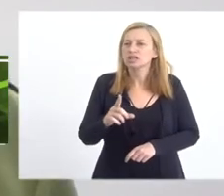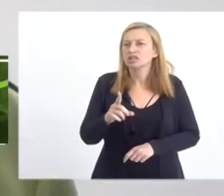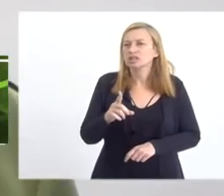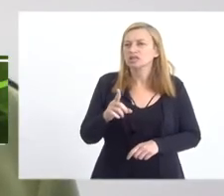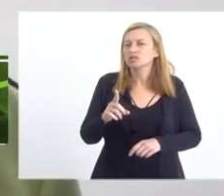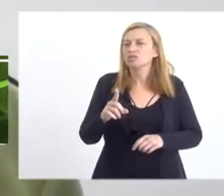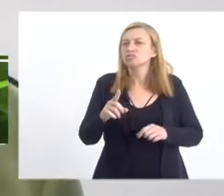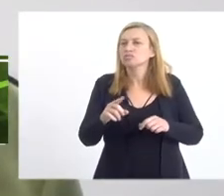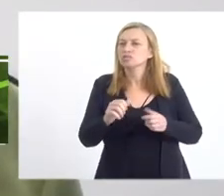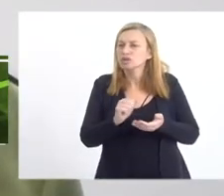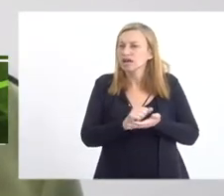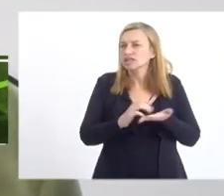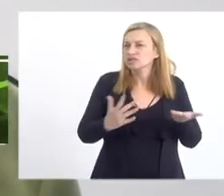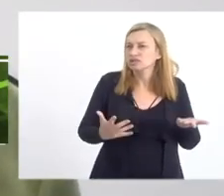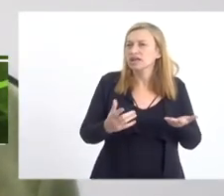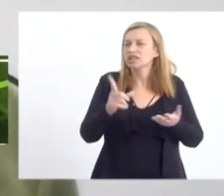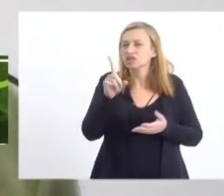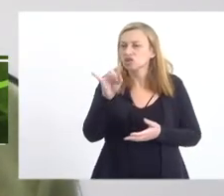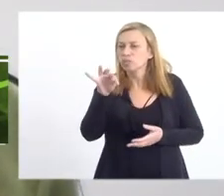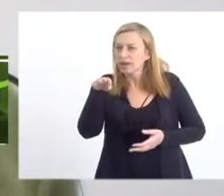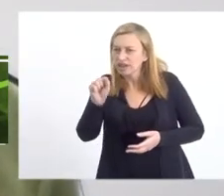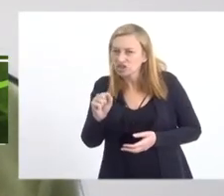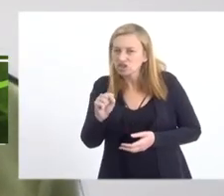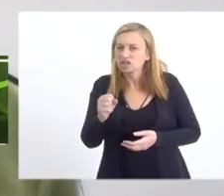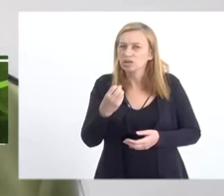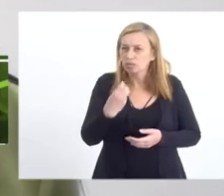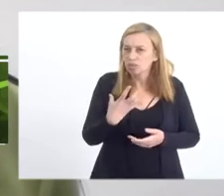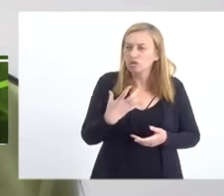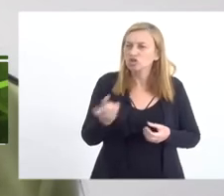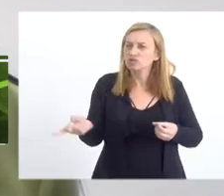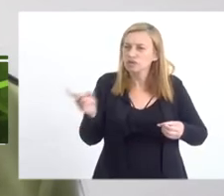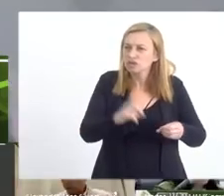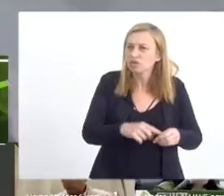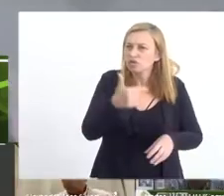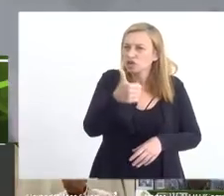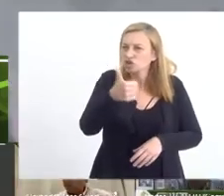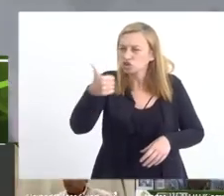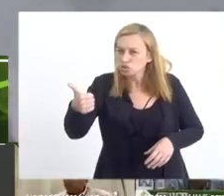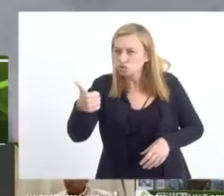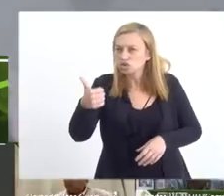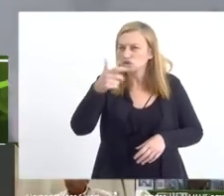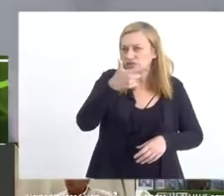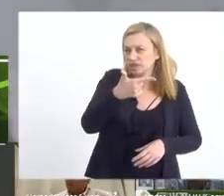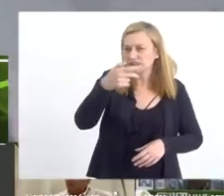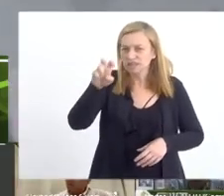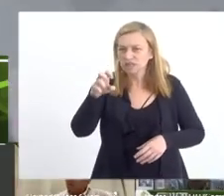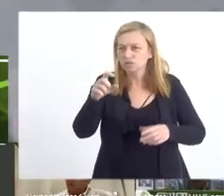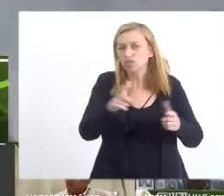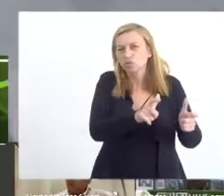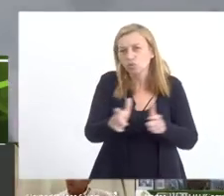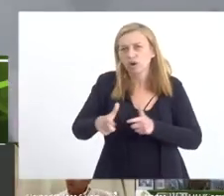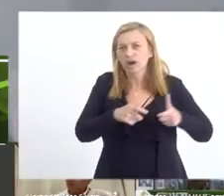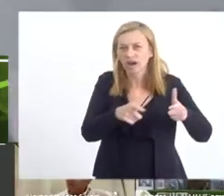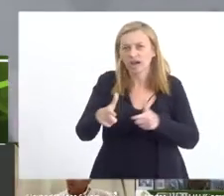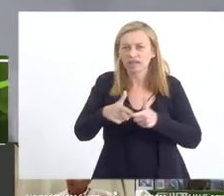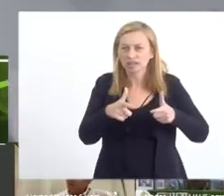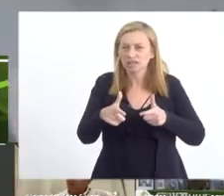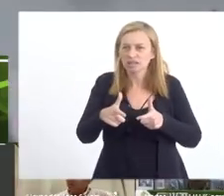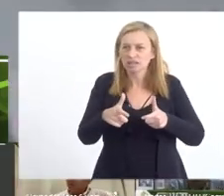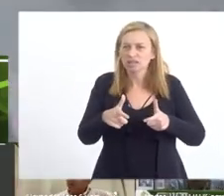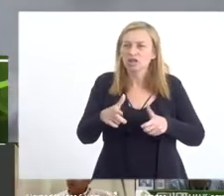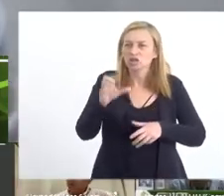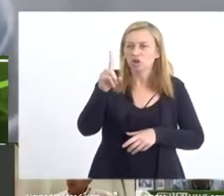nos Estados Unidos, na China, etc. E a gente vai ter retomado 21 de 25 destinos